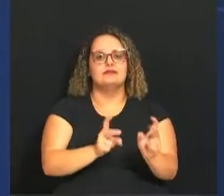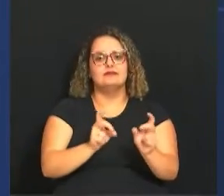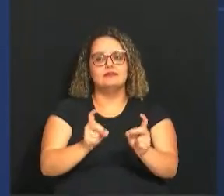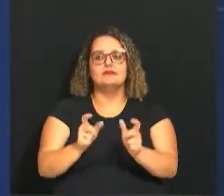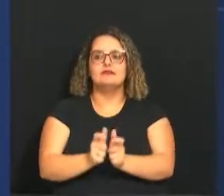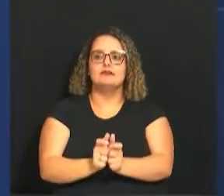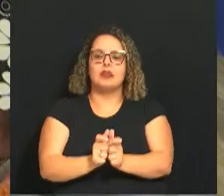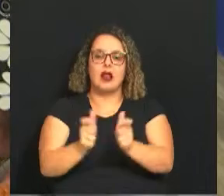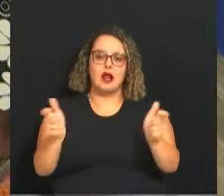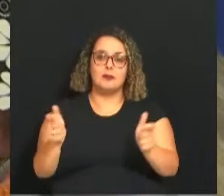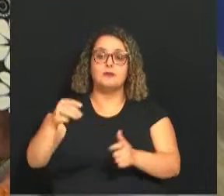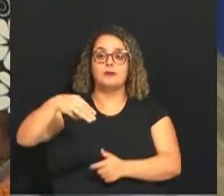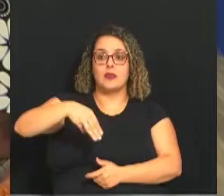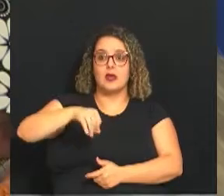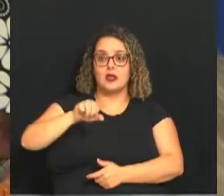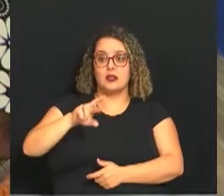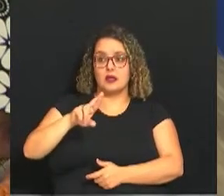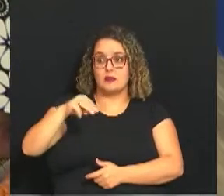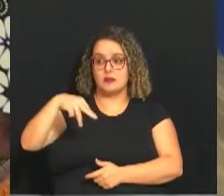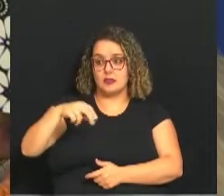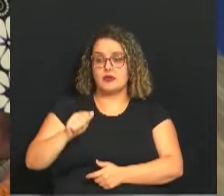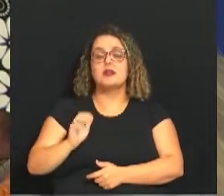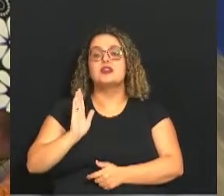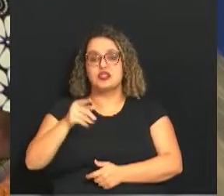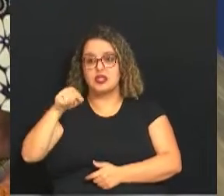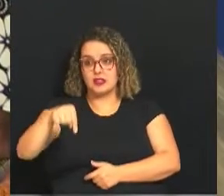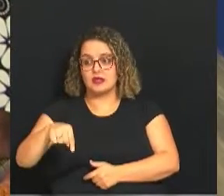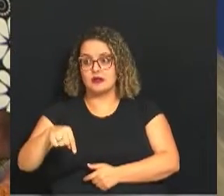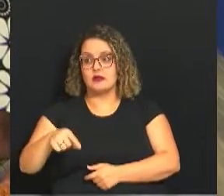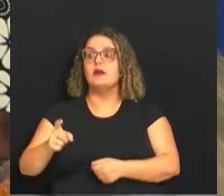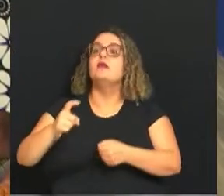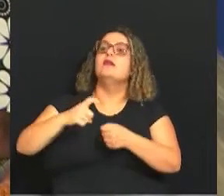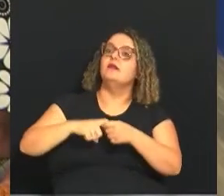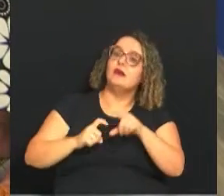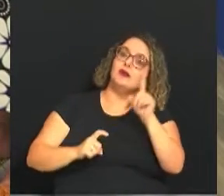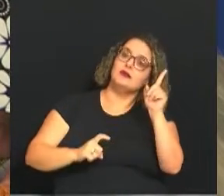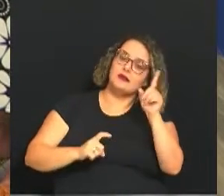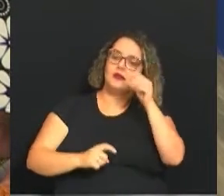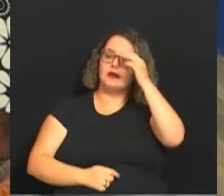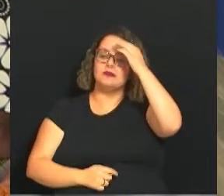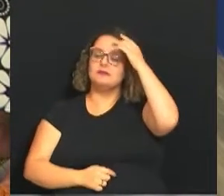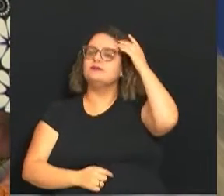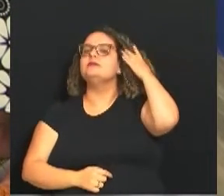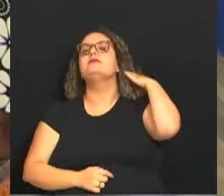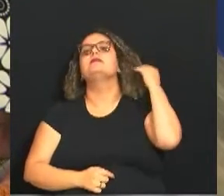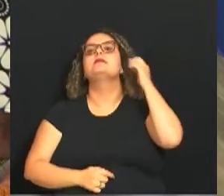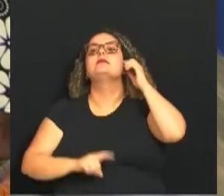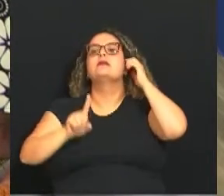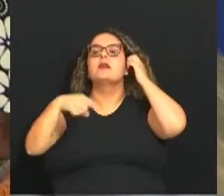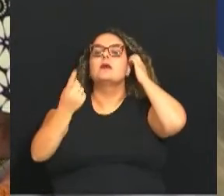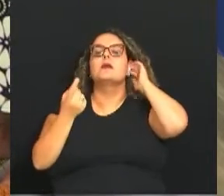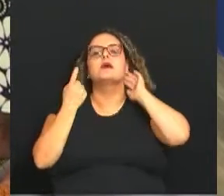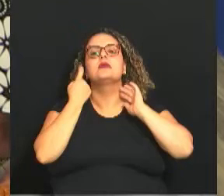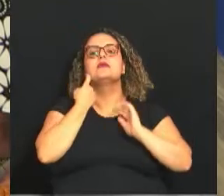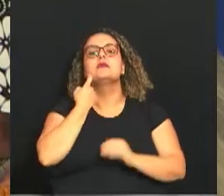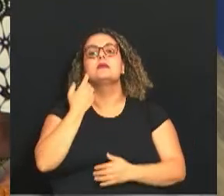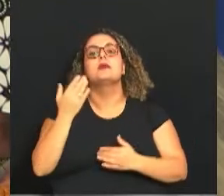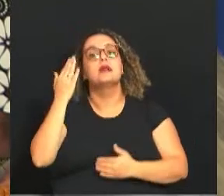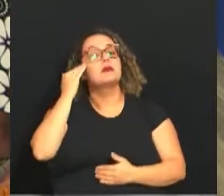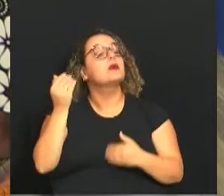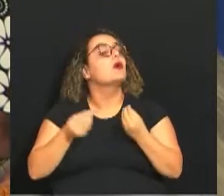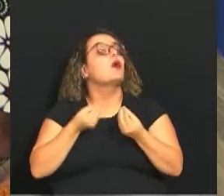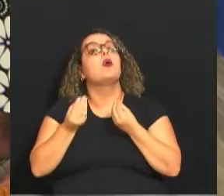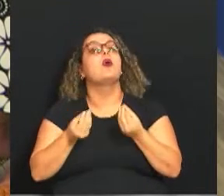A Mirna Abreu já está aqui nos nossos estúdios. A gente vai retornar, hein, Mirna, lá para o Mercadão, próxima sexta-feira santa, para a gente saber como é que vai estar